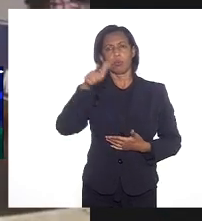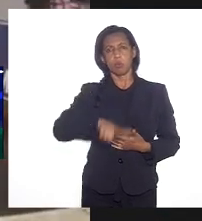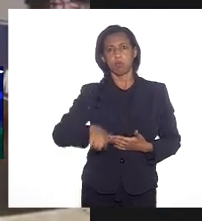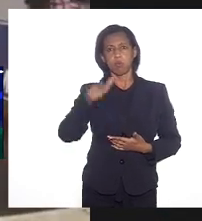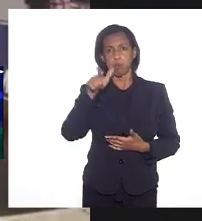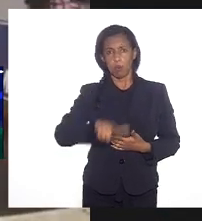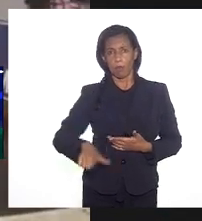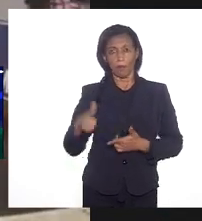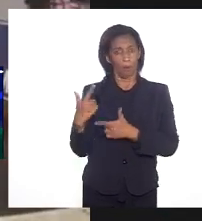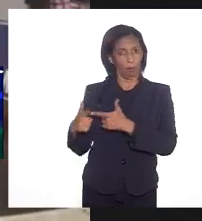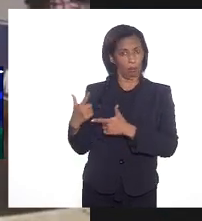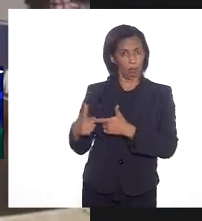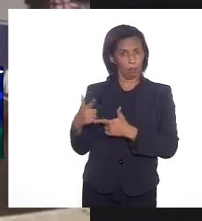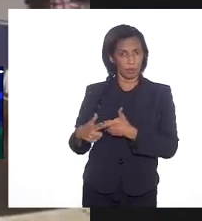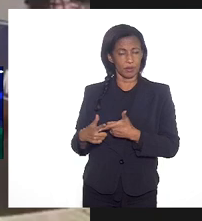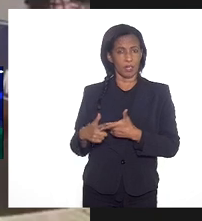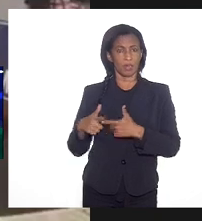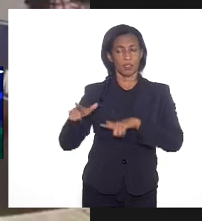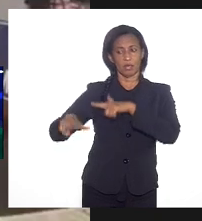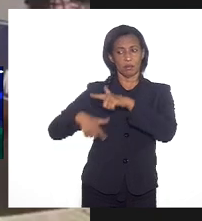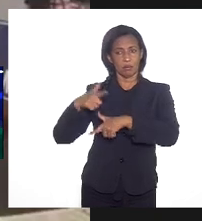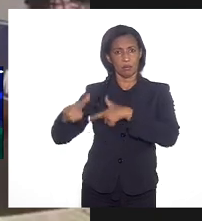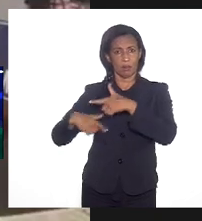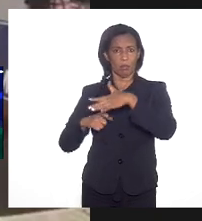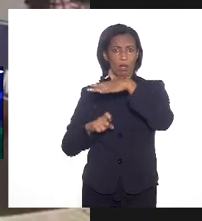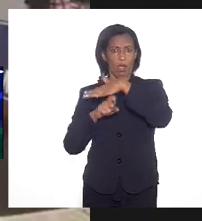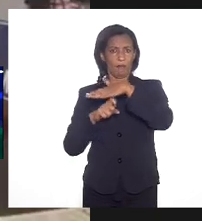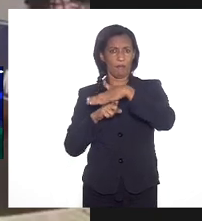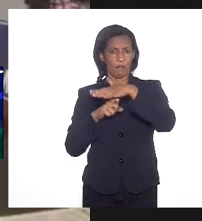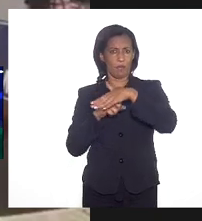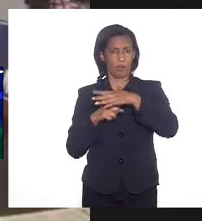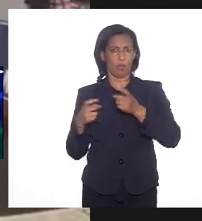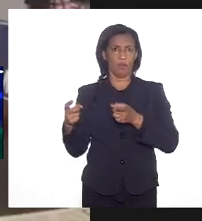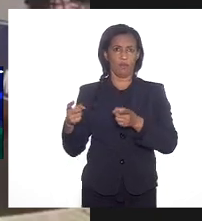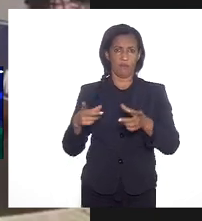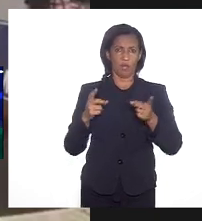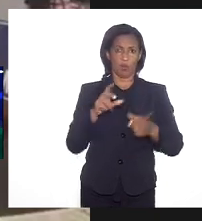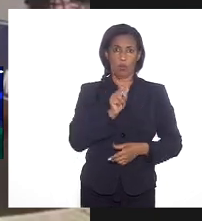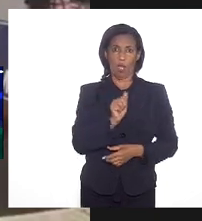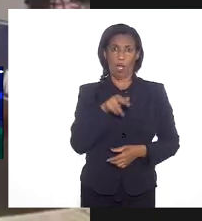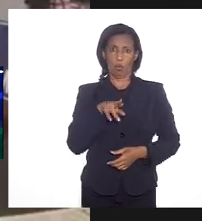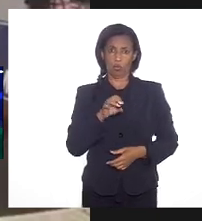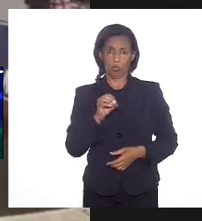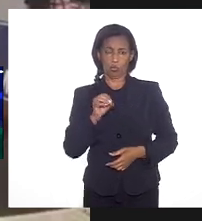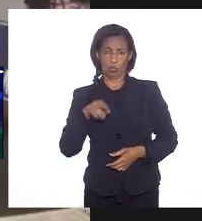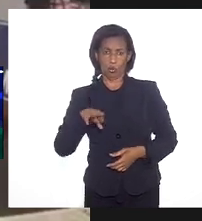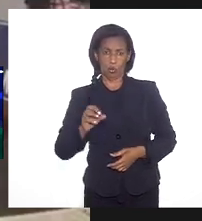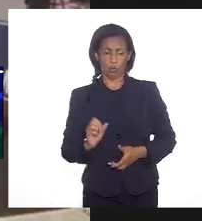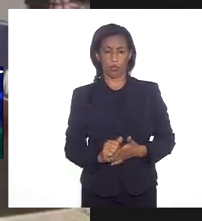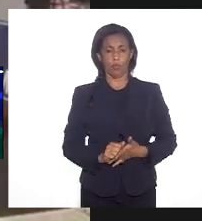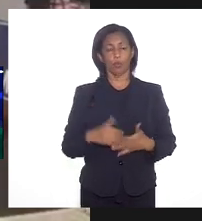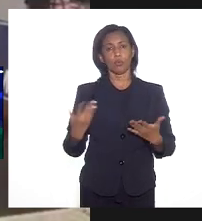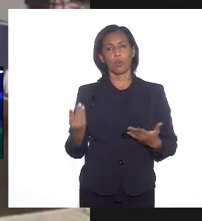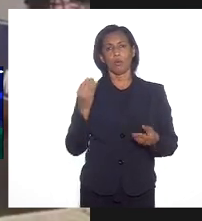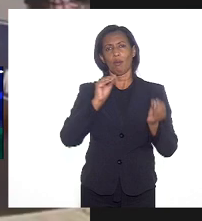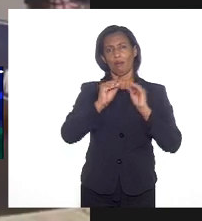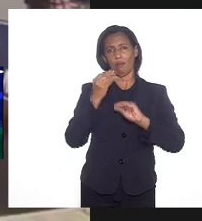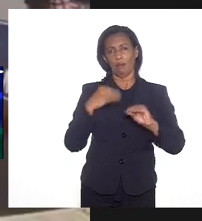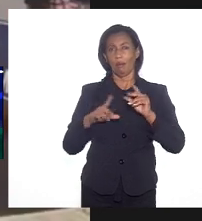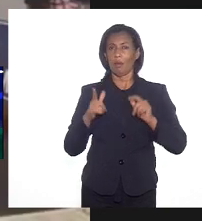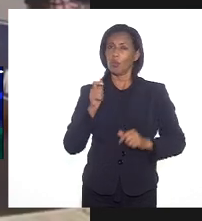a guarda municipal e trabalhadores ambulantes e camelôs. Enfim, senhor presidente, fazer essas colocações para que não haja